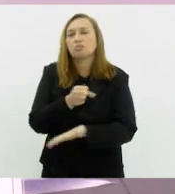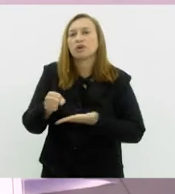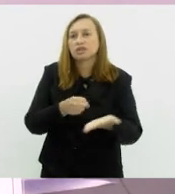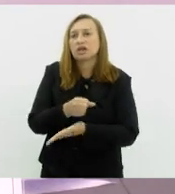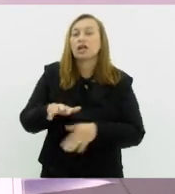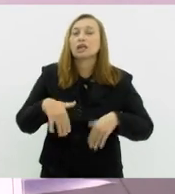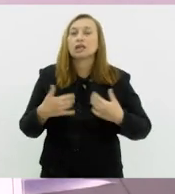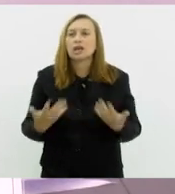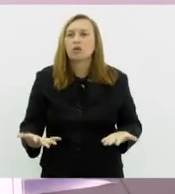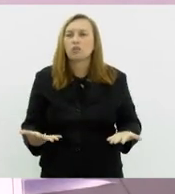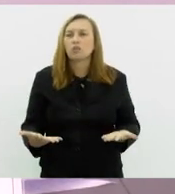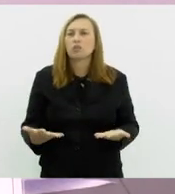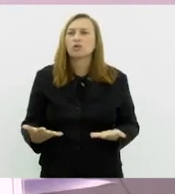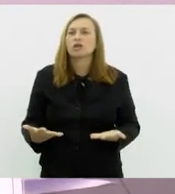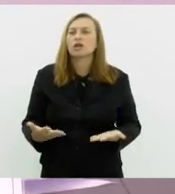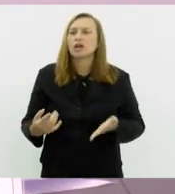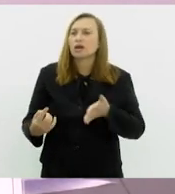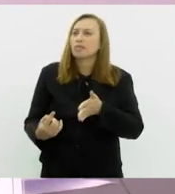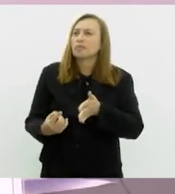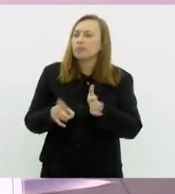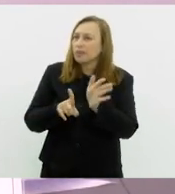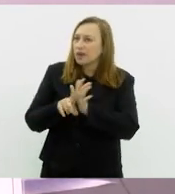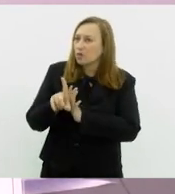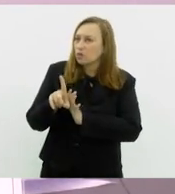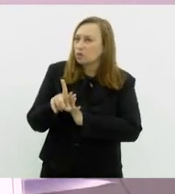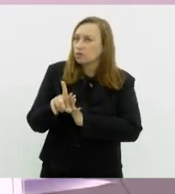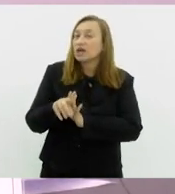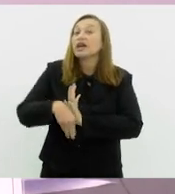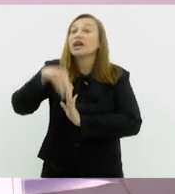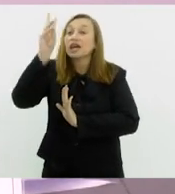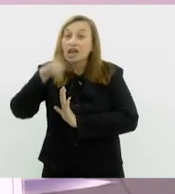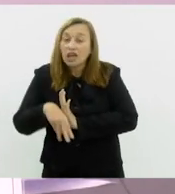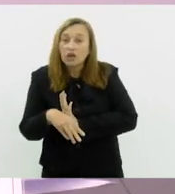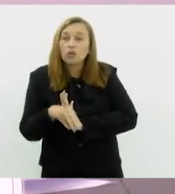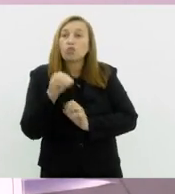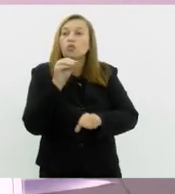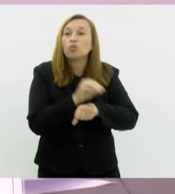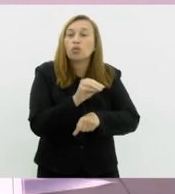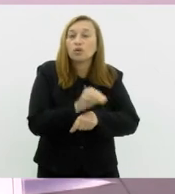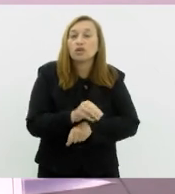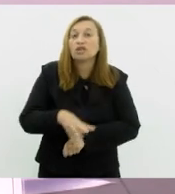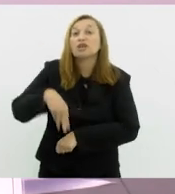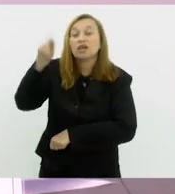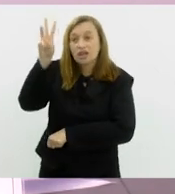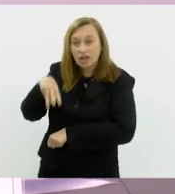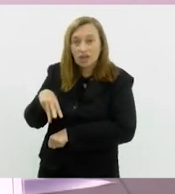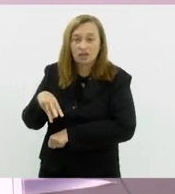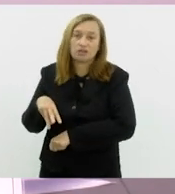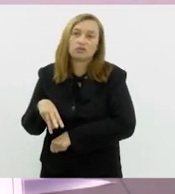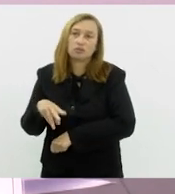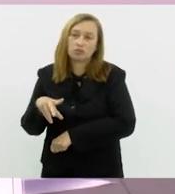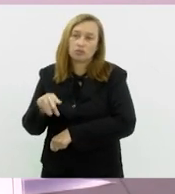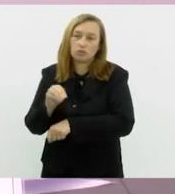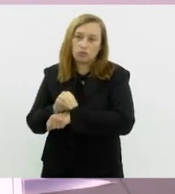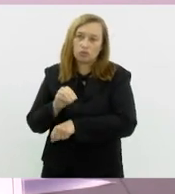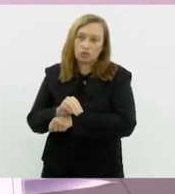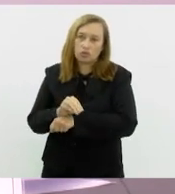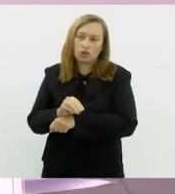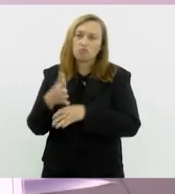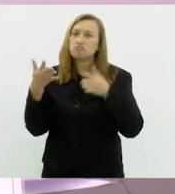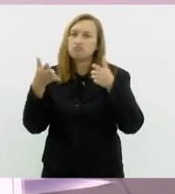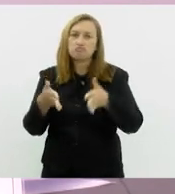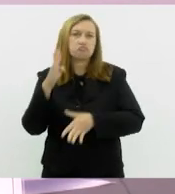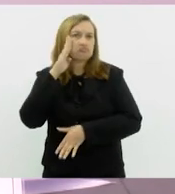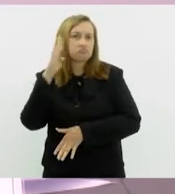Então, a pergunta que a gente abre, quem cuida de quem cuida, né? Traz esse elemento